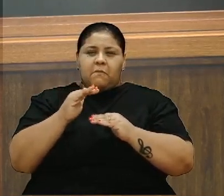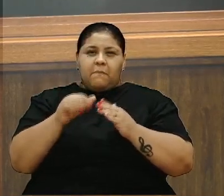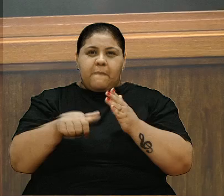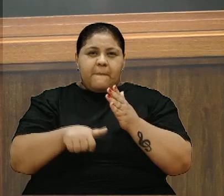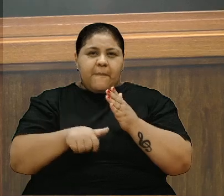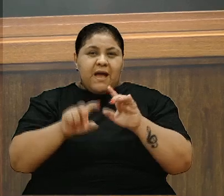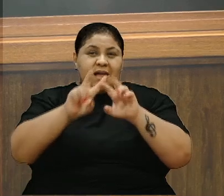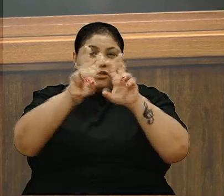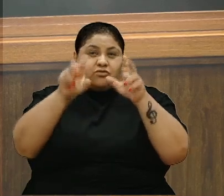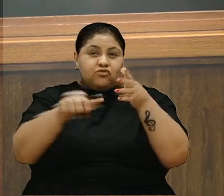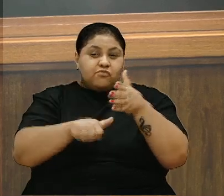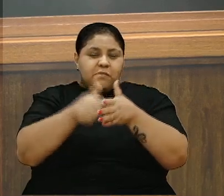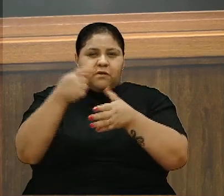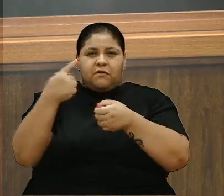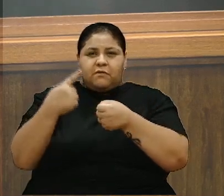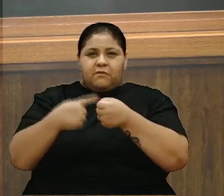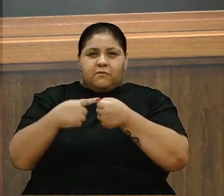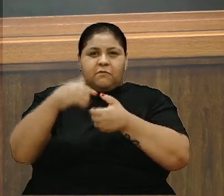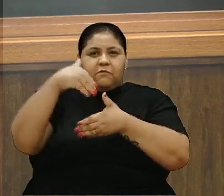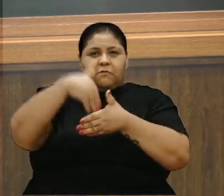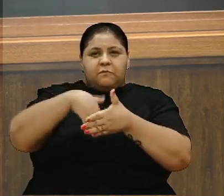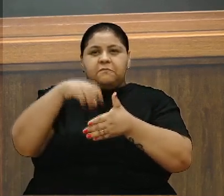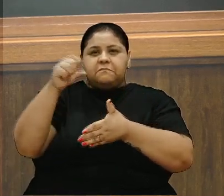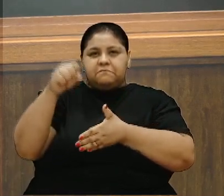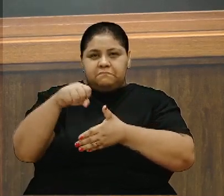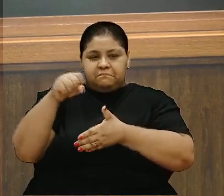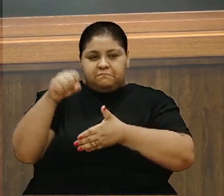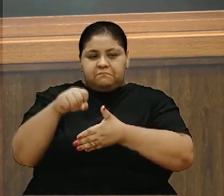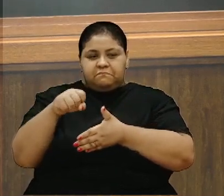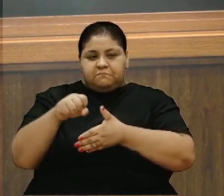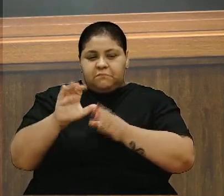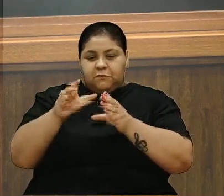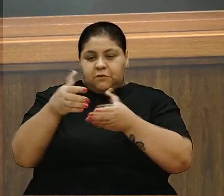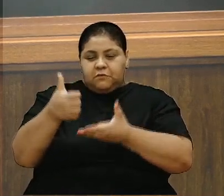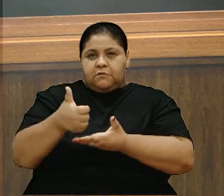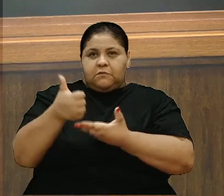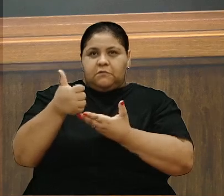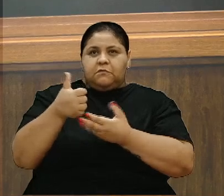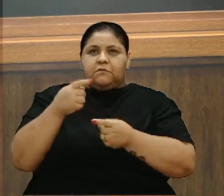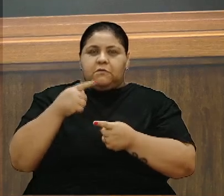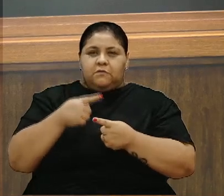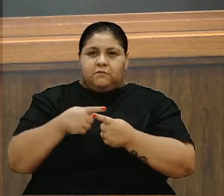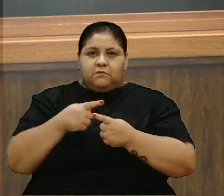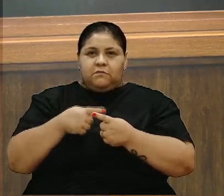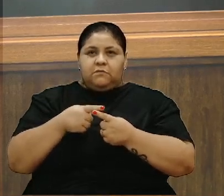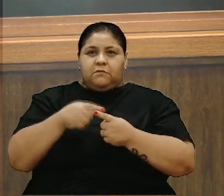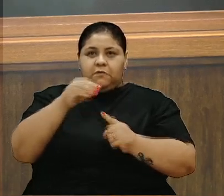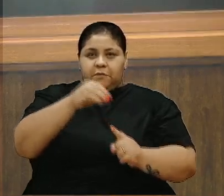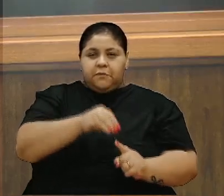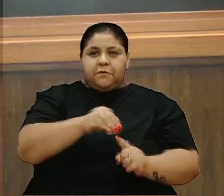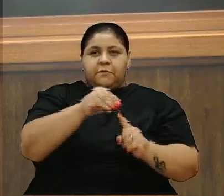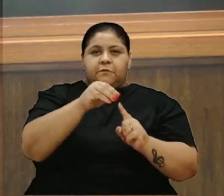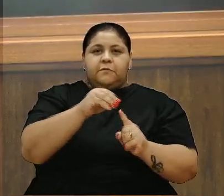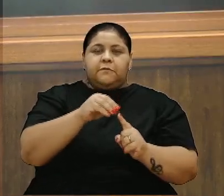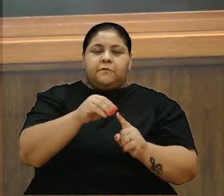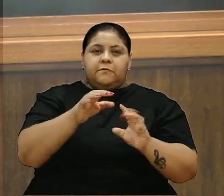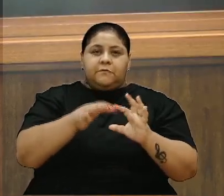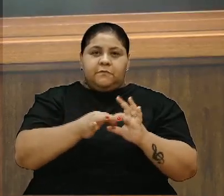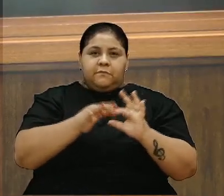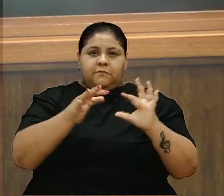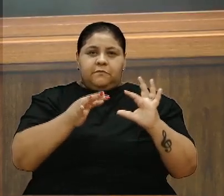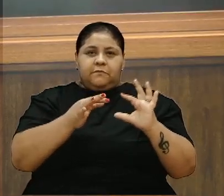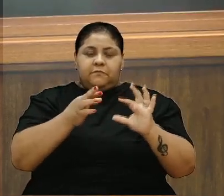cidade. Então, também votaremos favorável a essa frente exatamente por esse princípio da